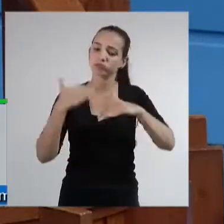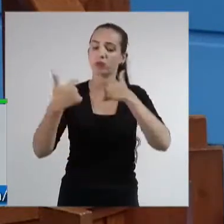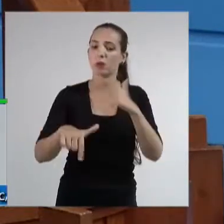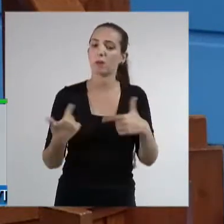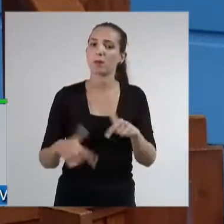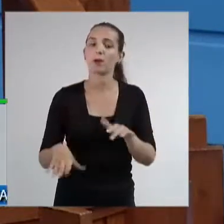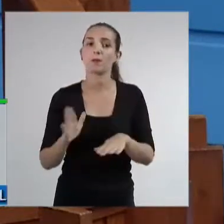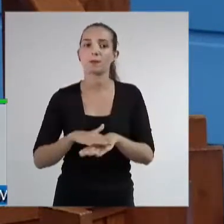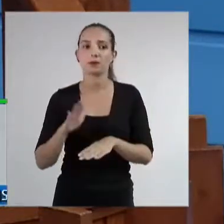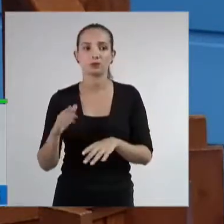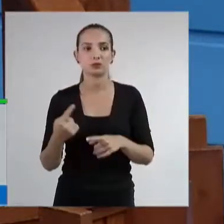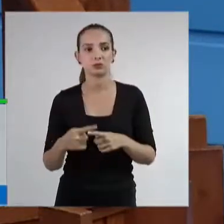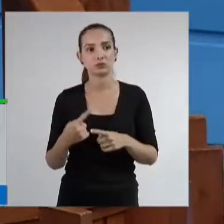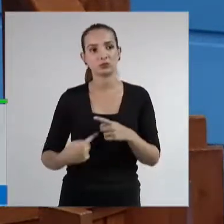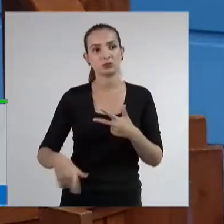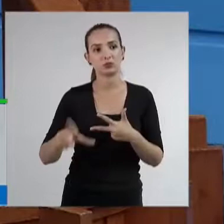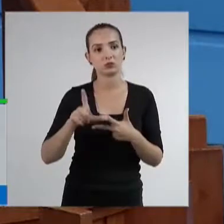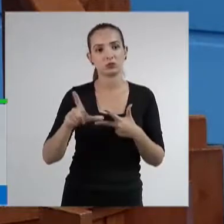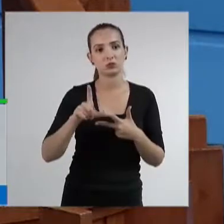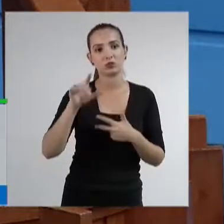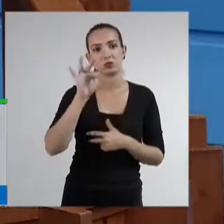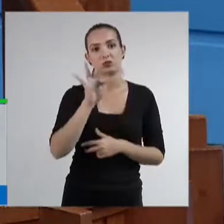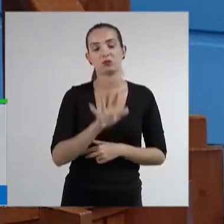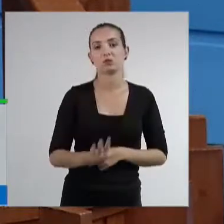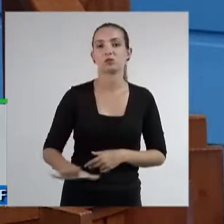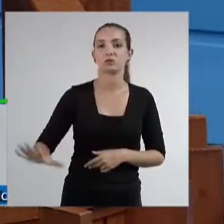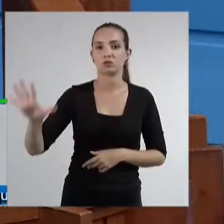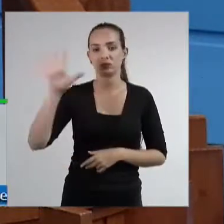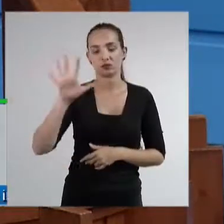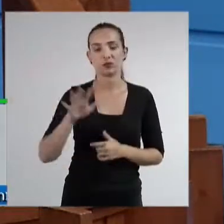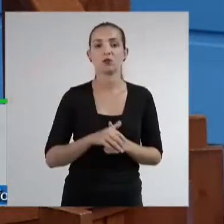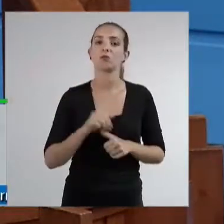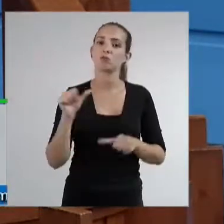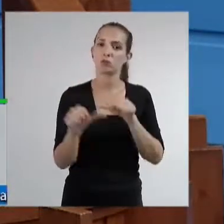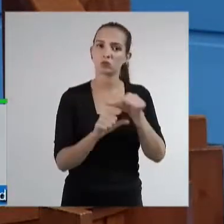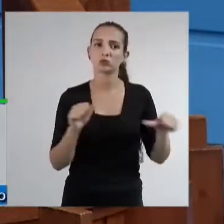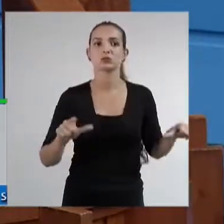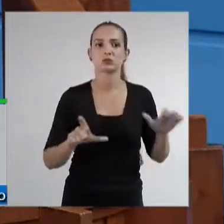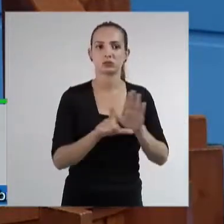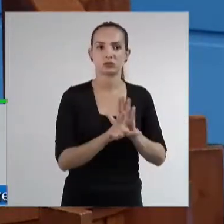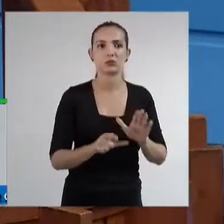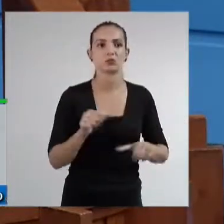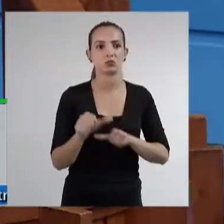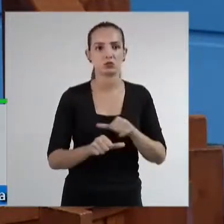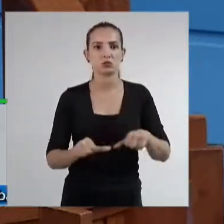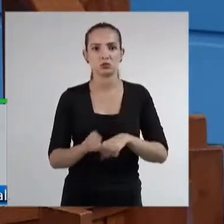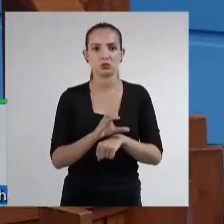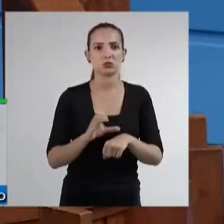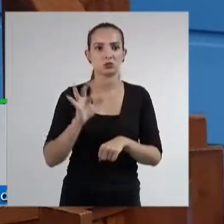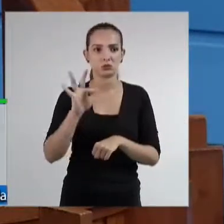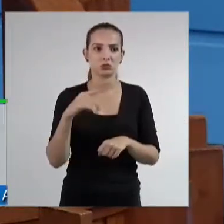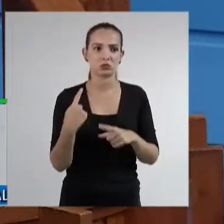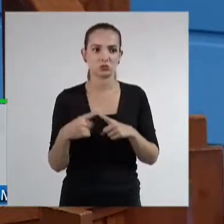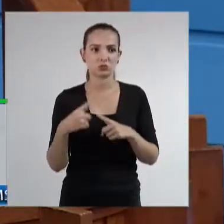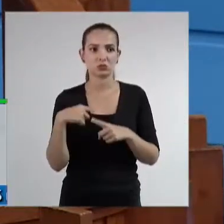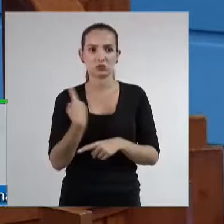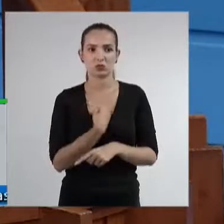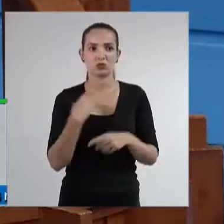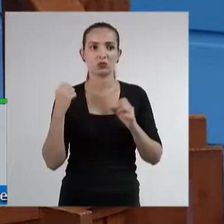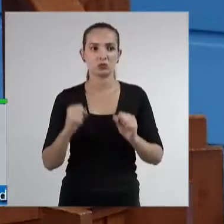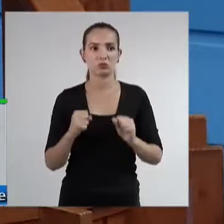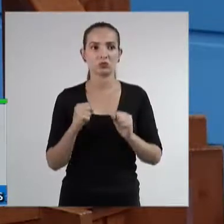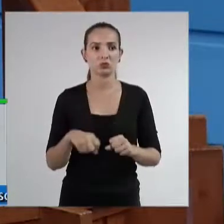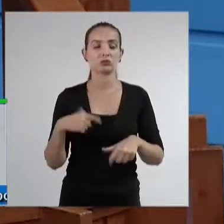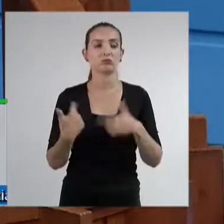o Poder Legislativo Federal mude essa legislação, altere a Constituição, para que nós possamos exercer na